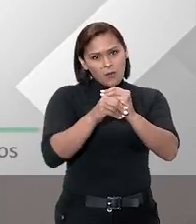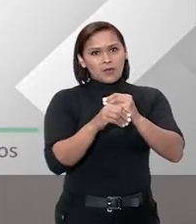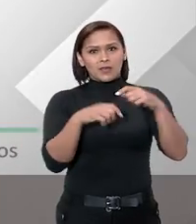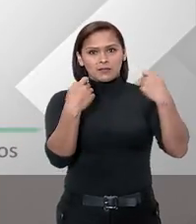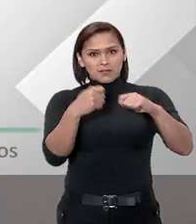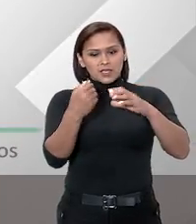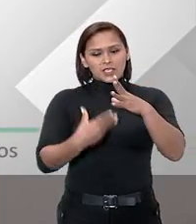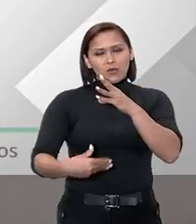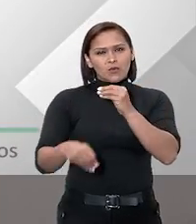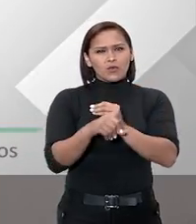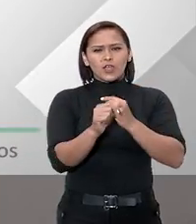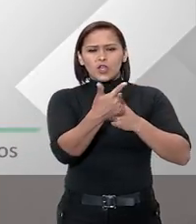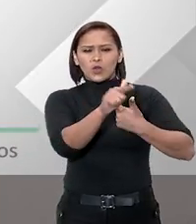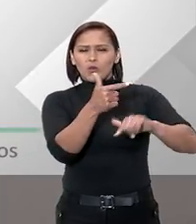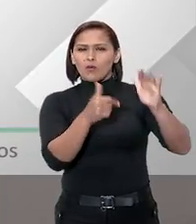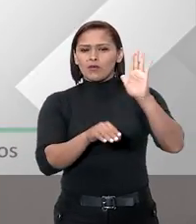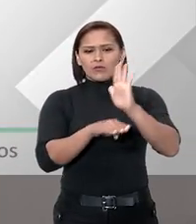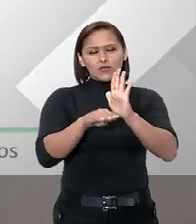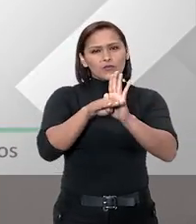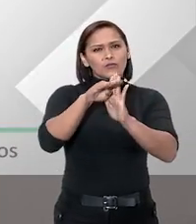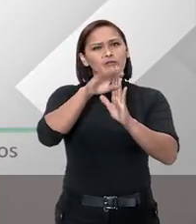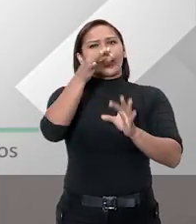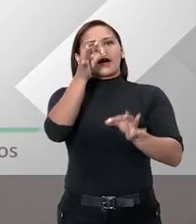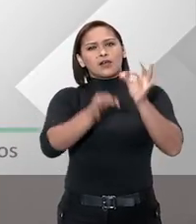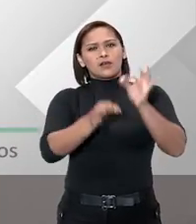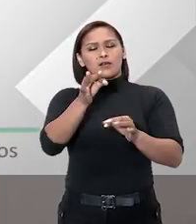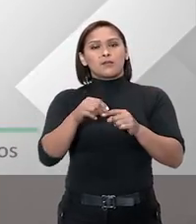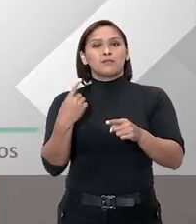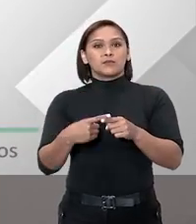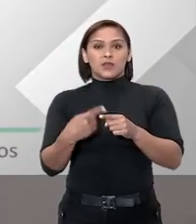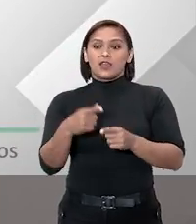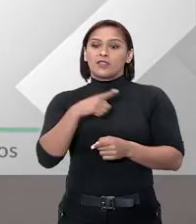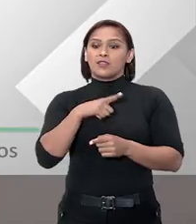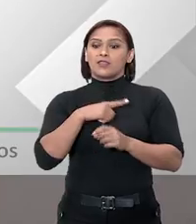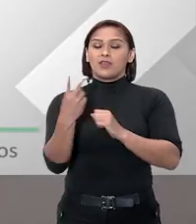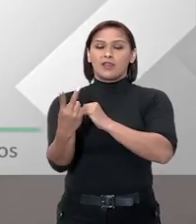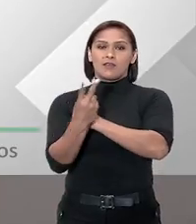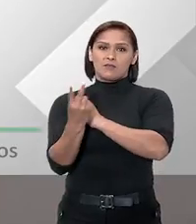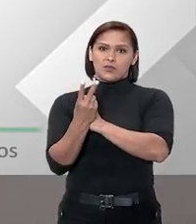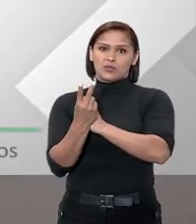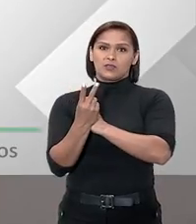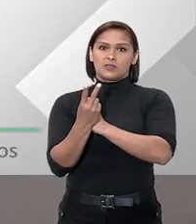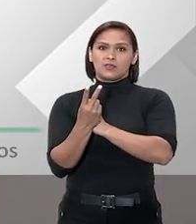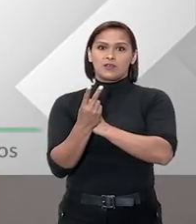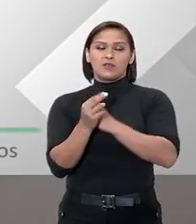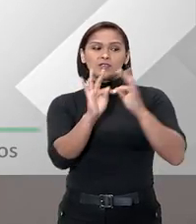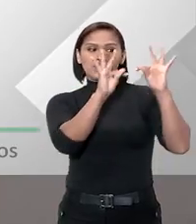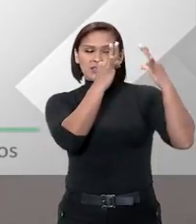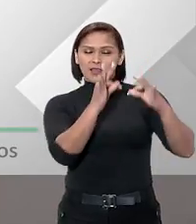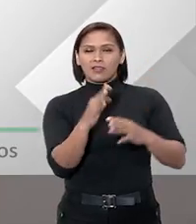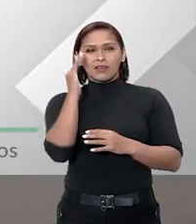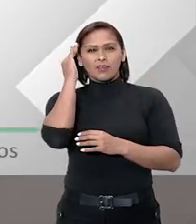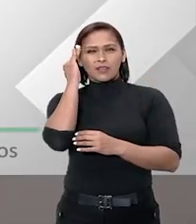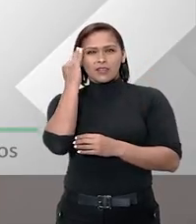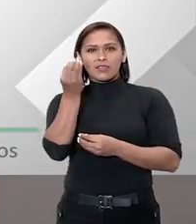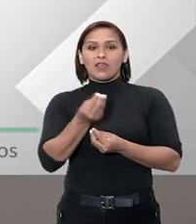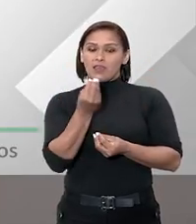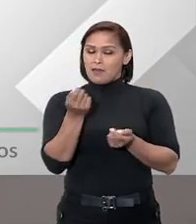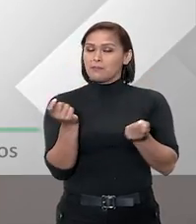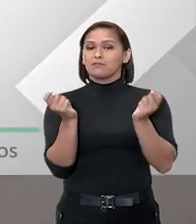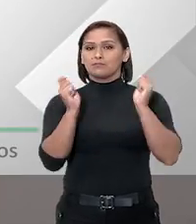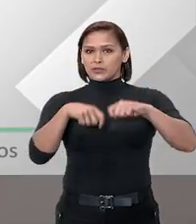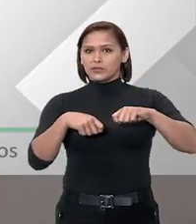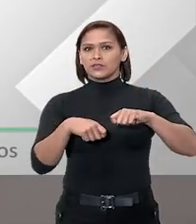ser integrada em qualquer nível do sistema de justiça, tem que haver a sua proteção. Se a equipe técnica entender, e isso